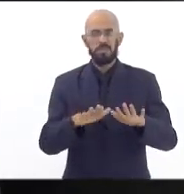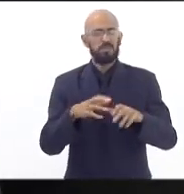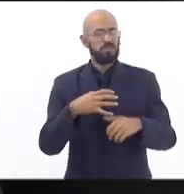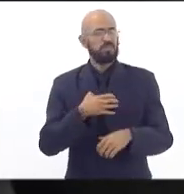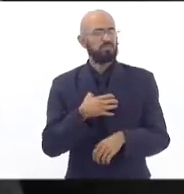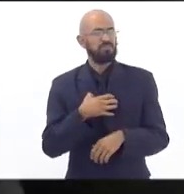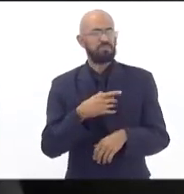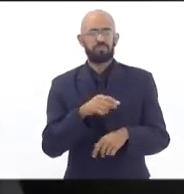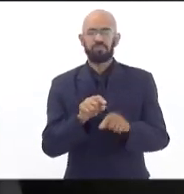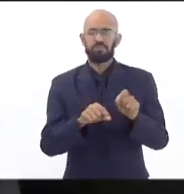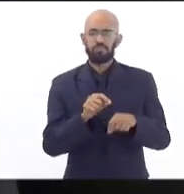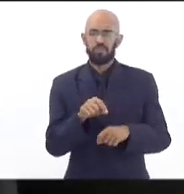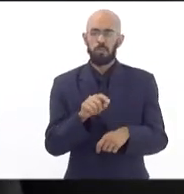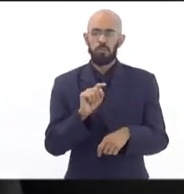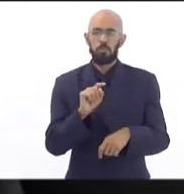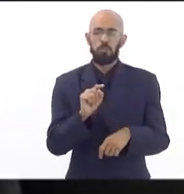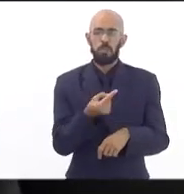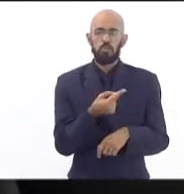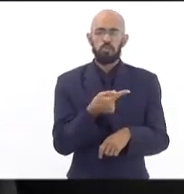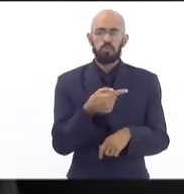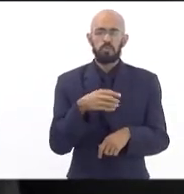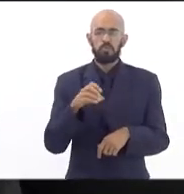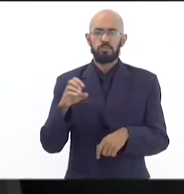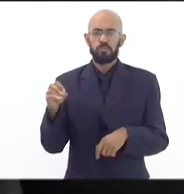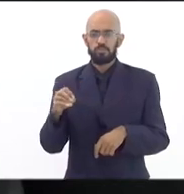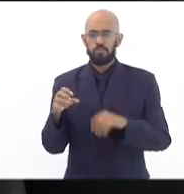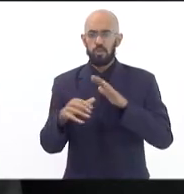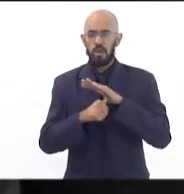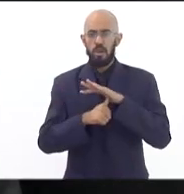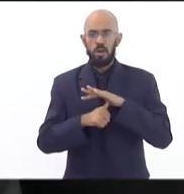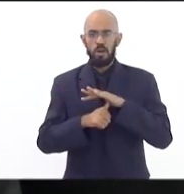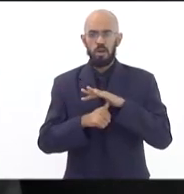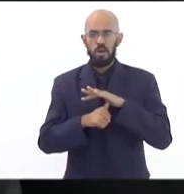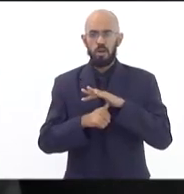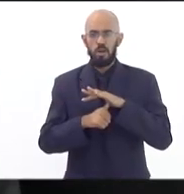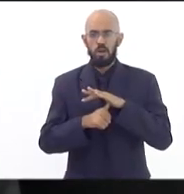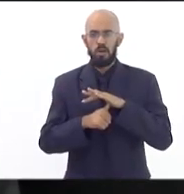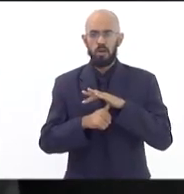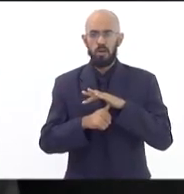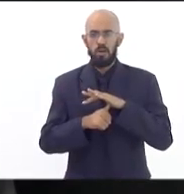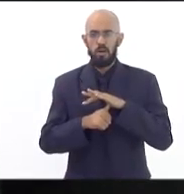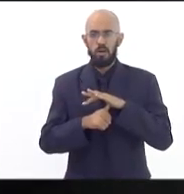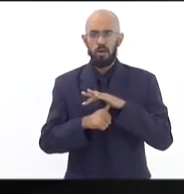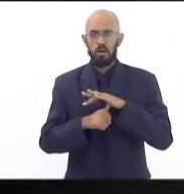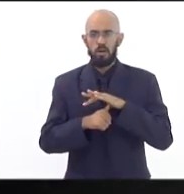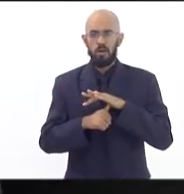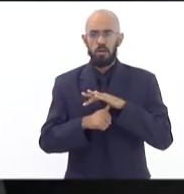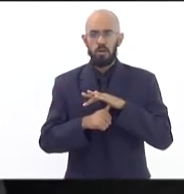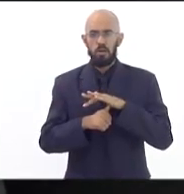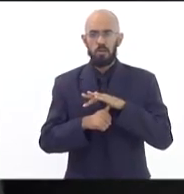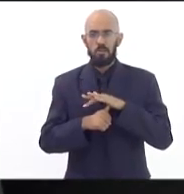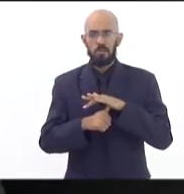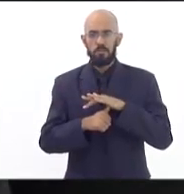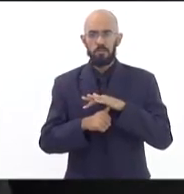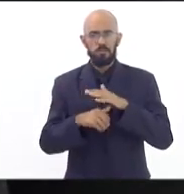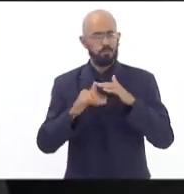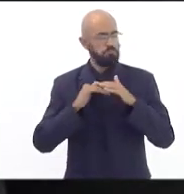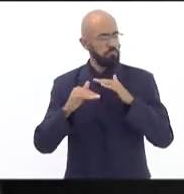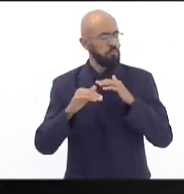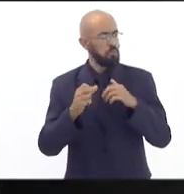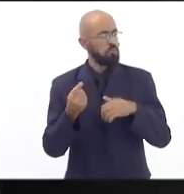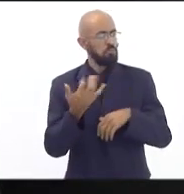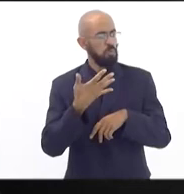fazer 1700 as ocorrências de furtos e e quando será que são a no metrô